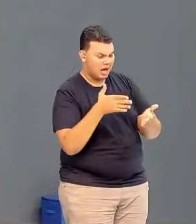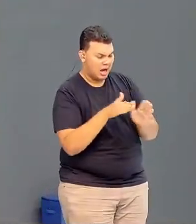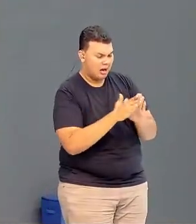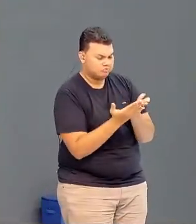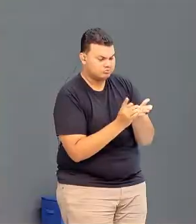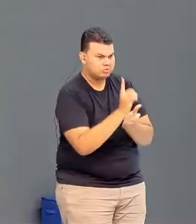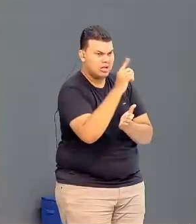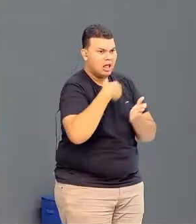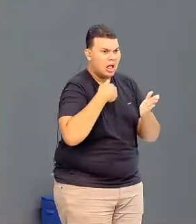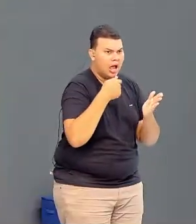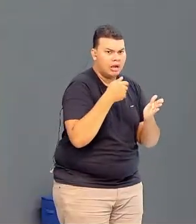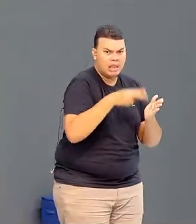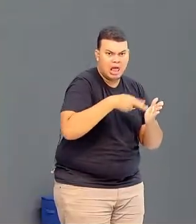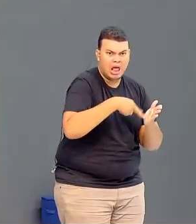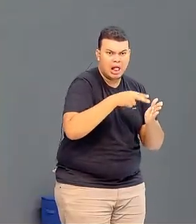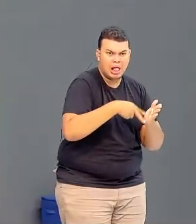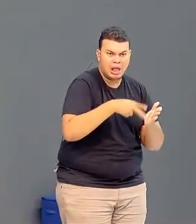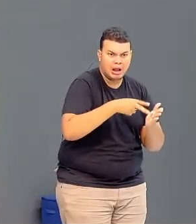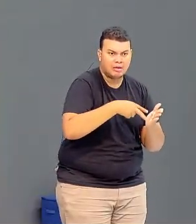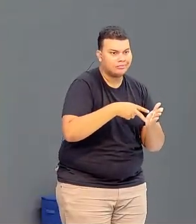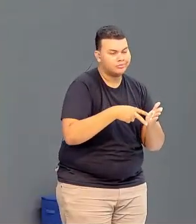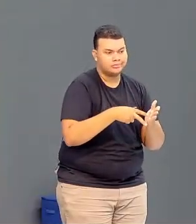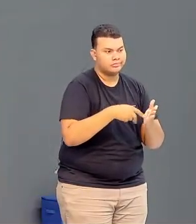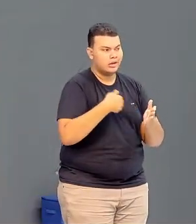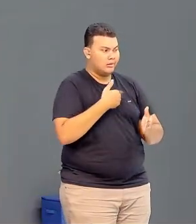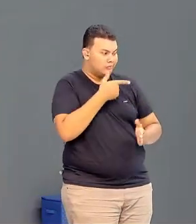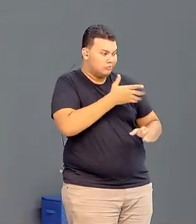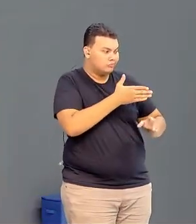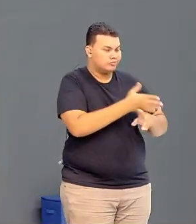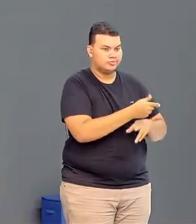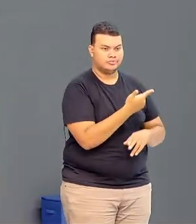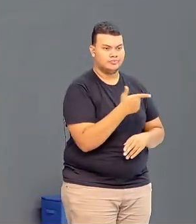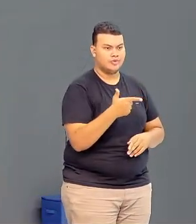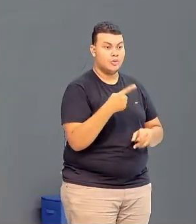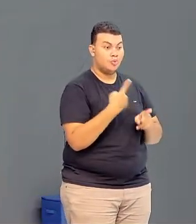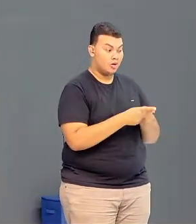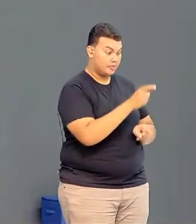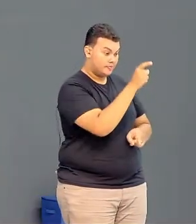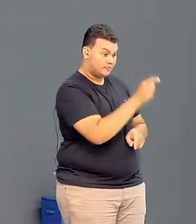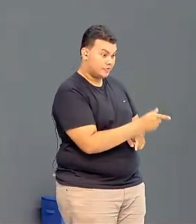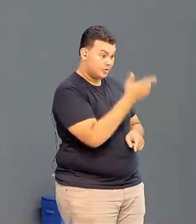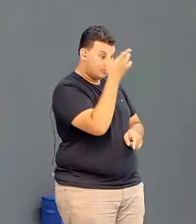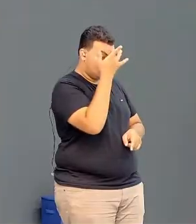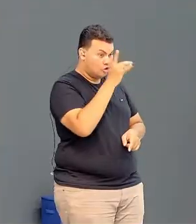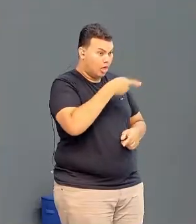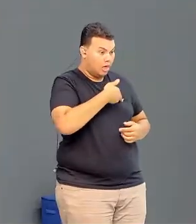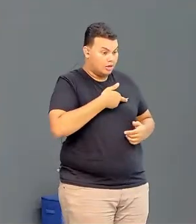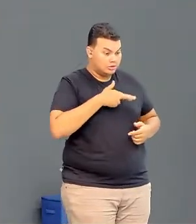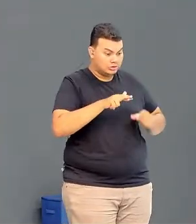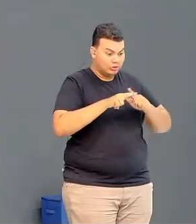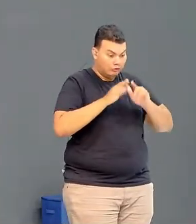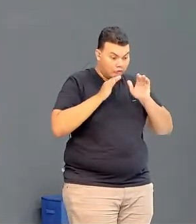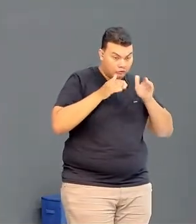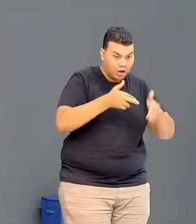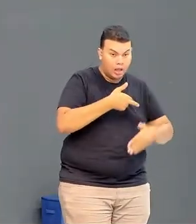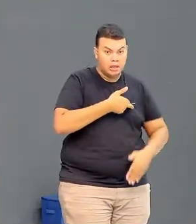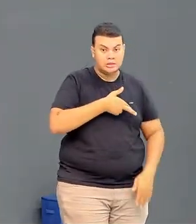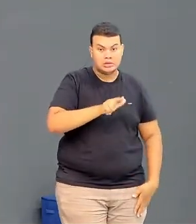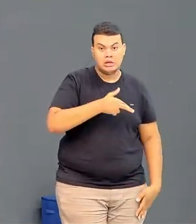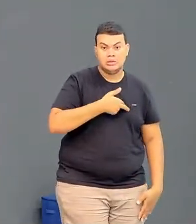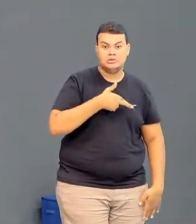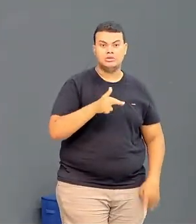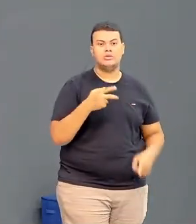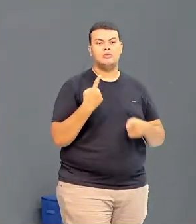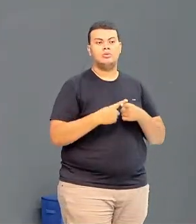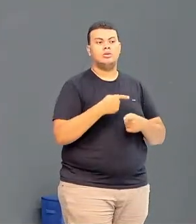toda de capa a capa. Vai continuar em desvantagem. Sabe por quê? Essa pessoa só se tornou um religioso, uma religiosa.